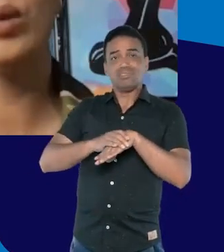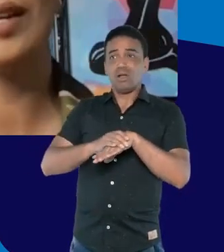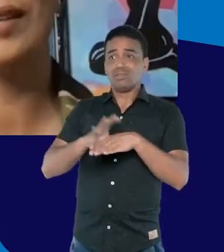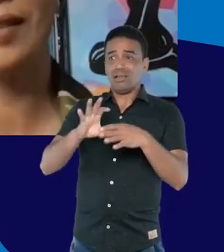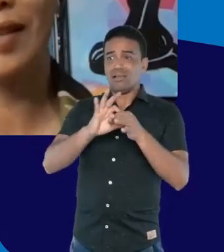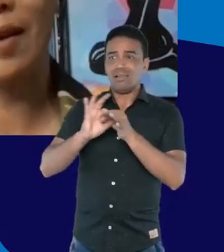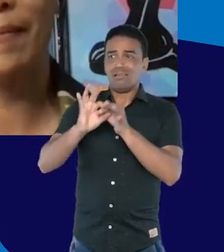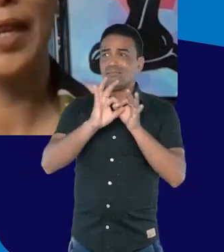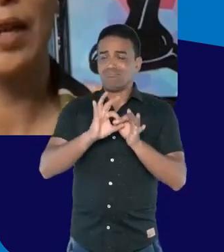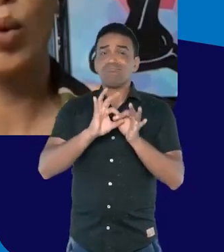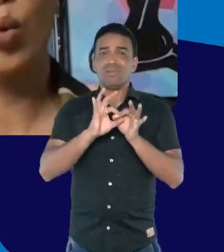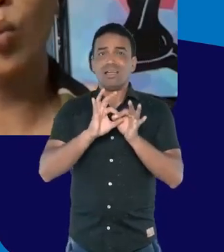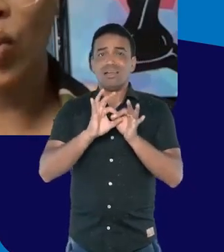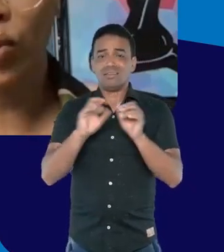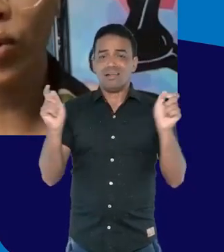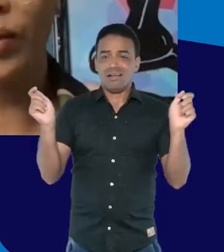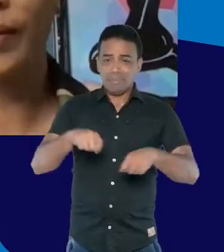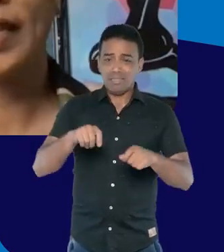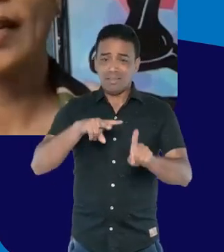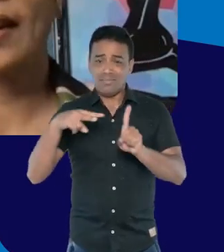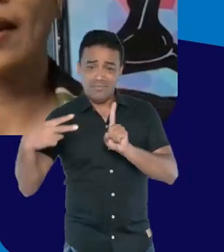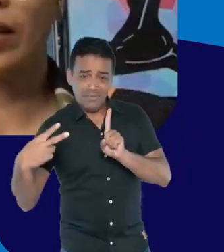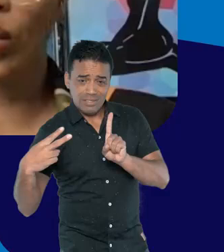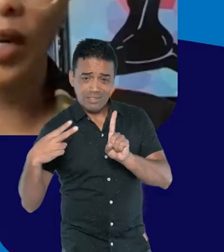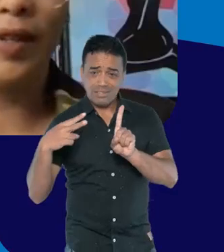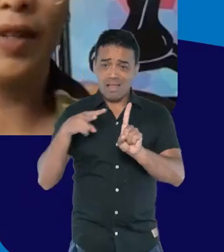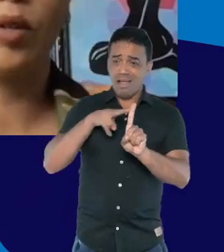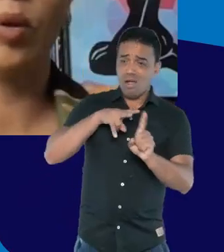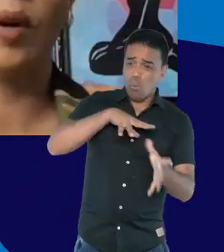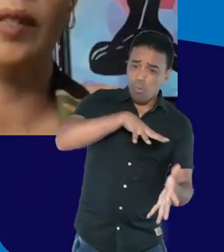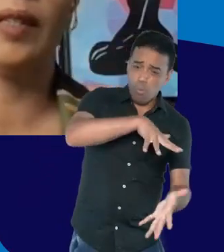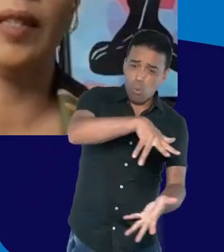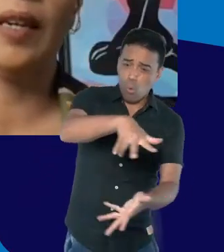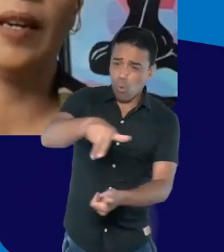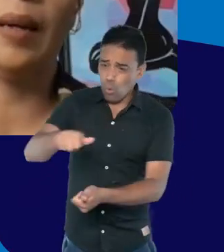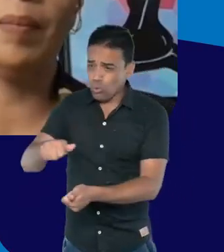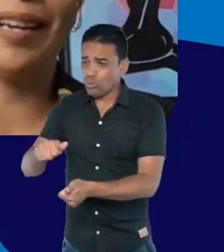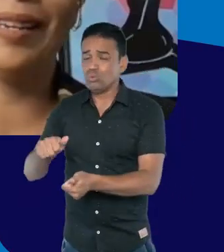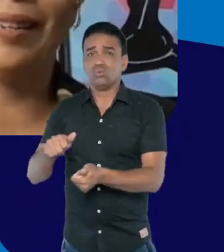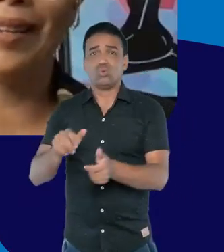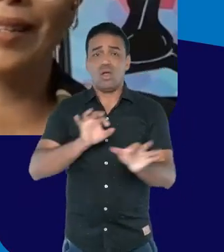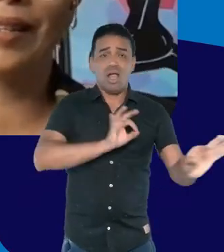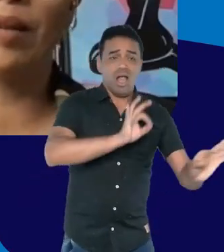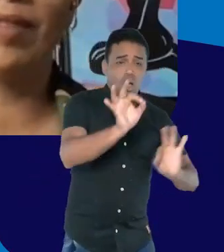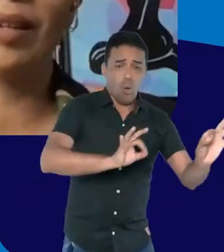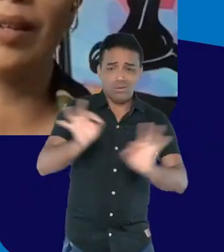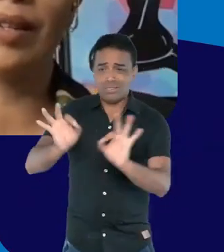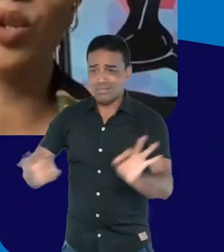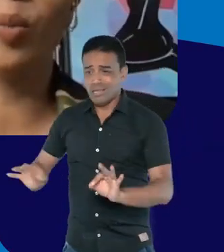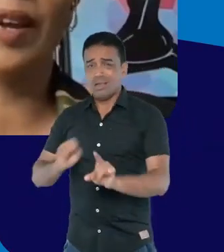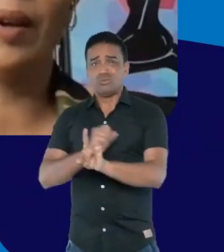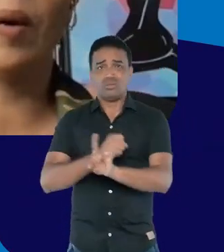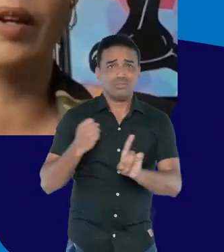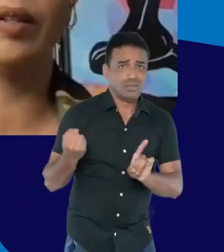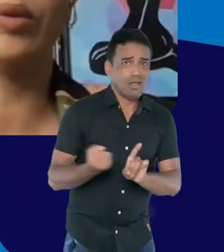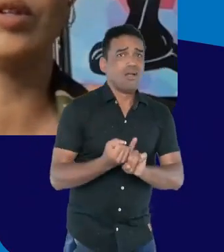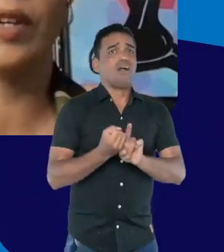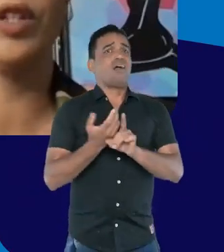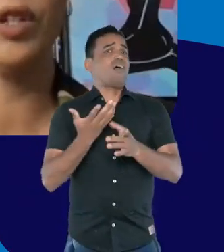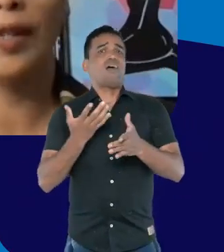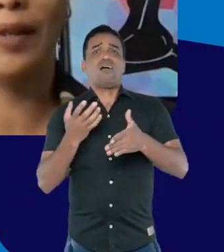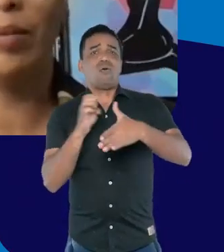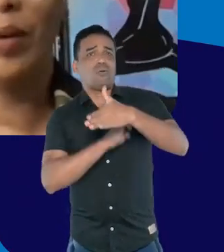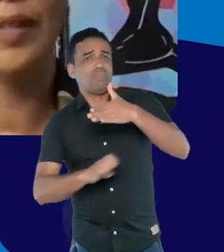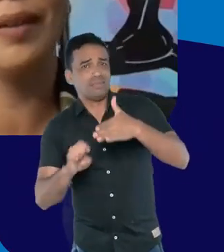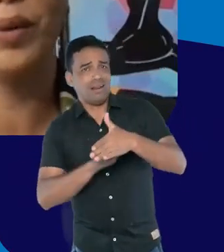de visualizar o mundo, as organizações, para que necessariamente elas sejam melhores do que o